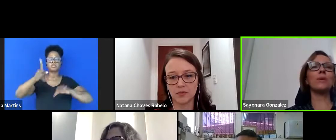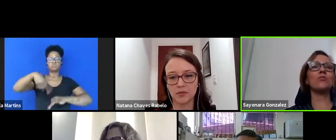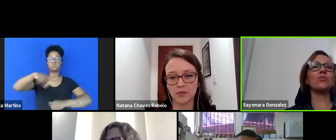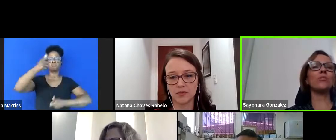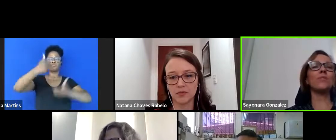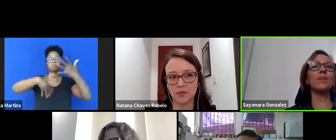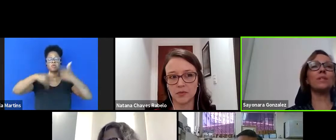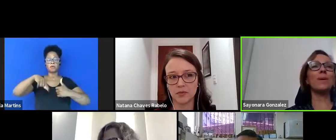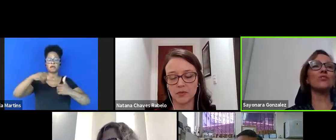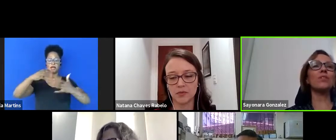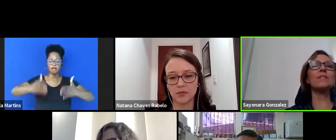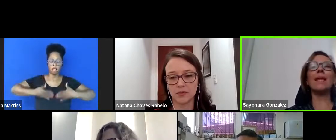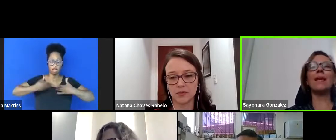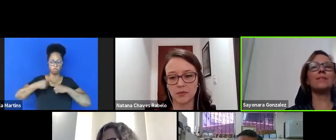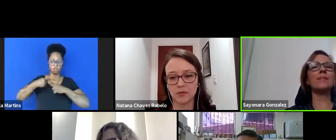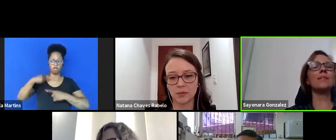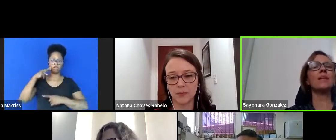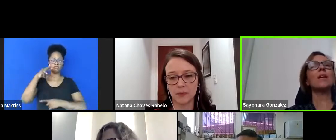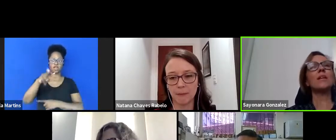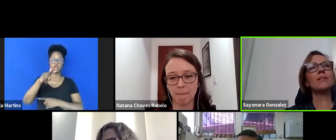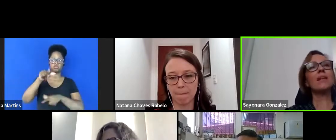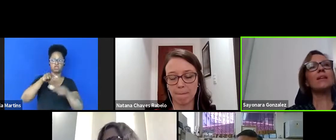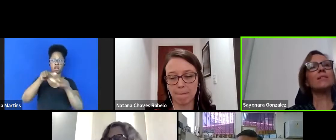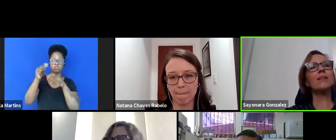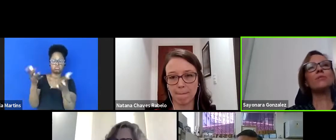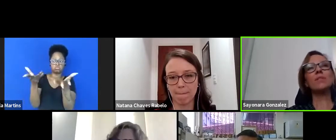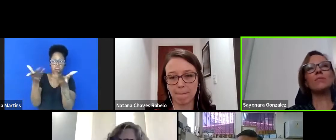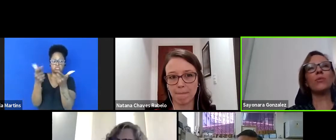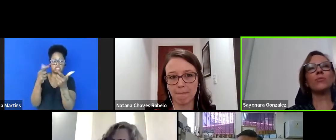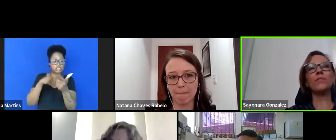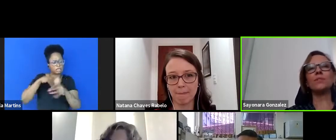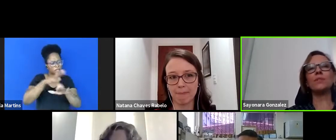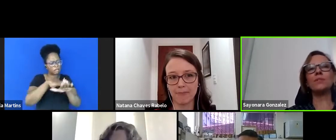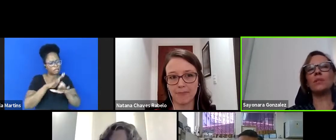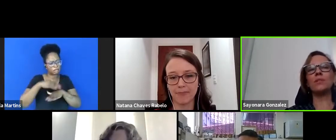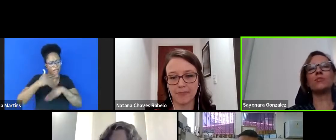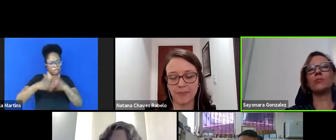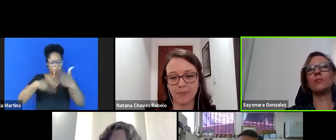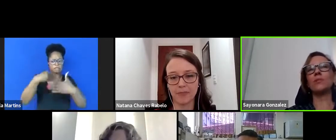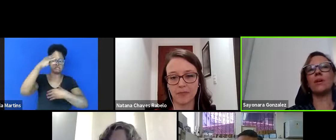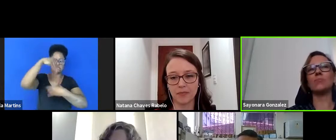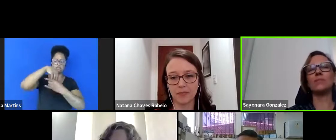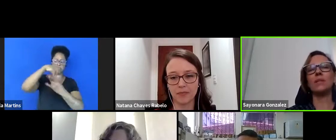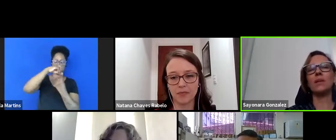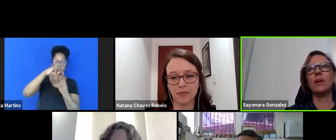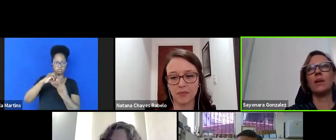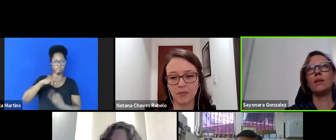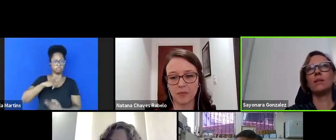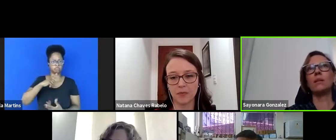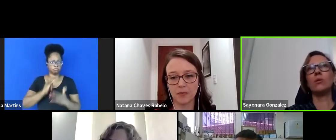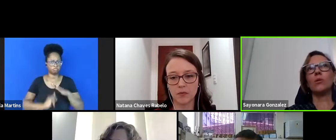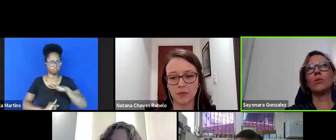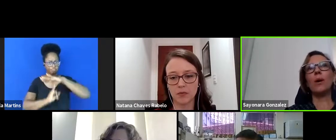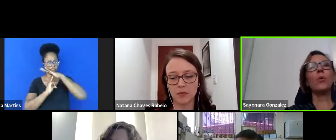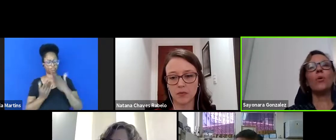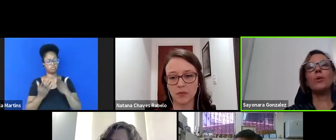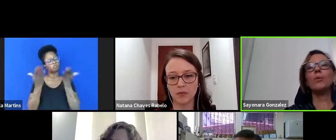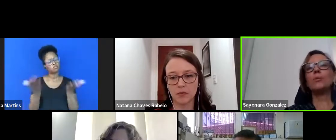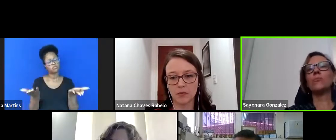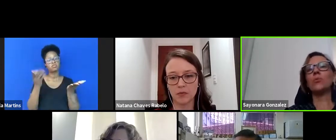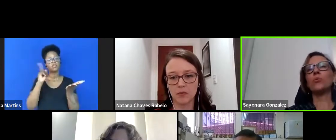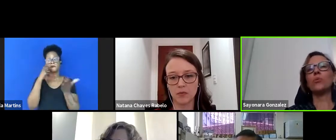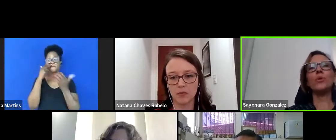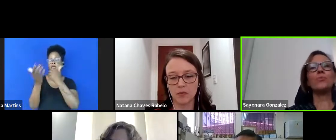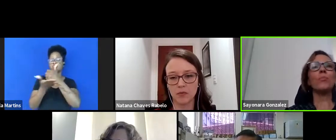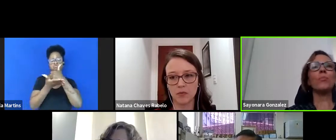dia muito alegre, porque a gente vê o trabalho de excelência que está sendo desenvolvido dentro da nossa instituição. Então, o apoio